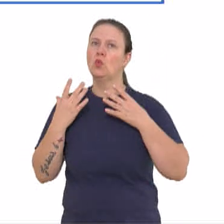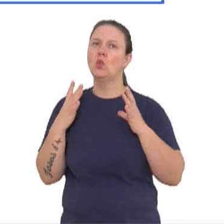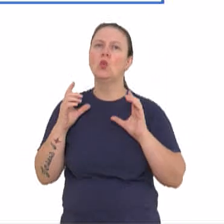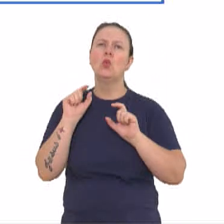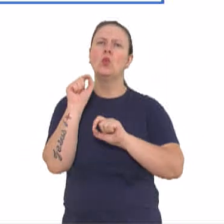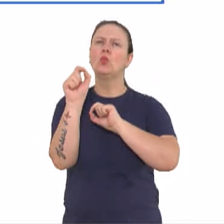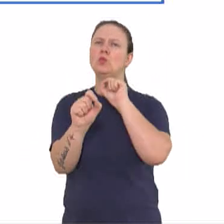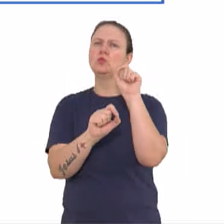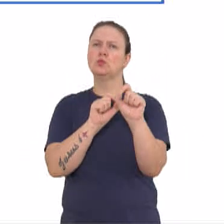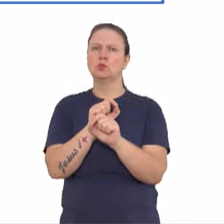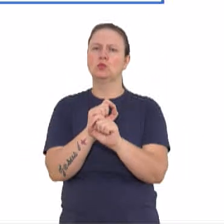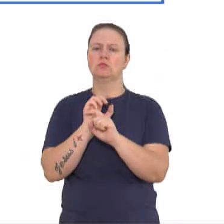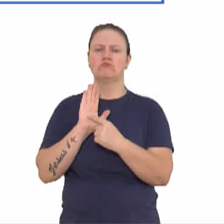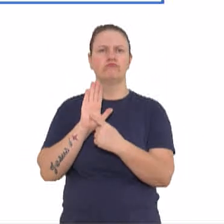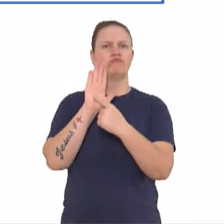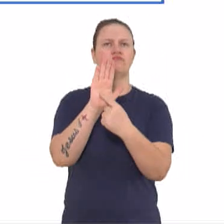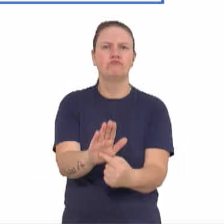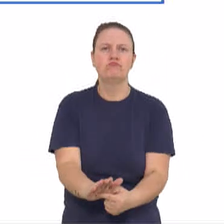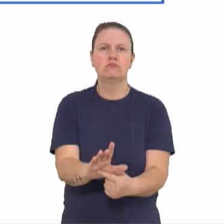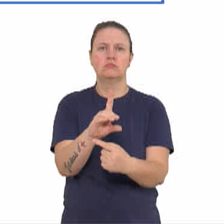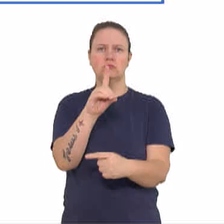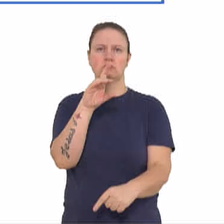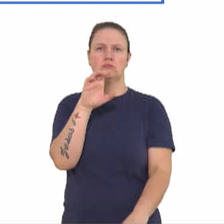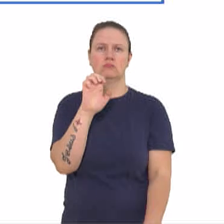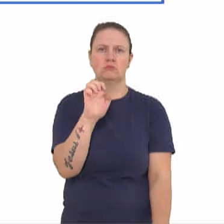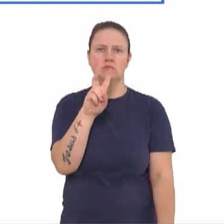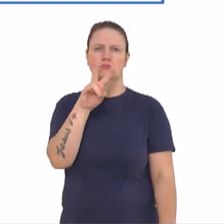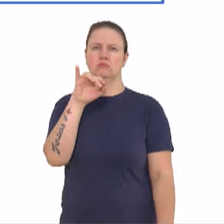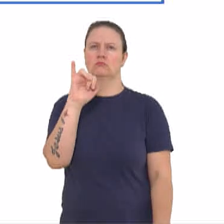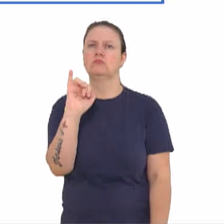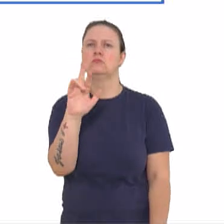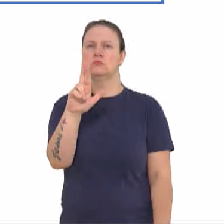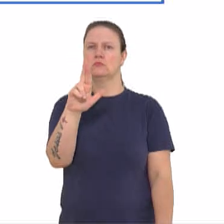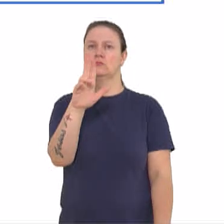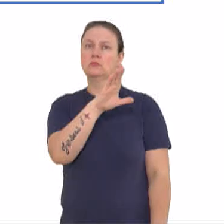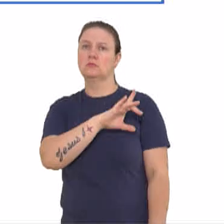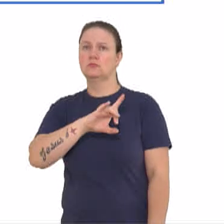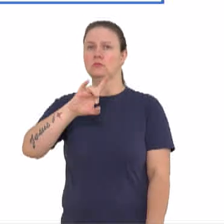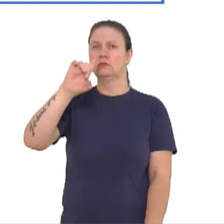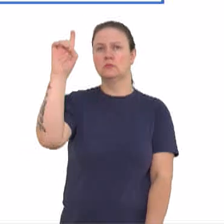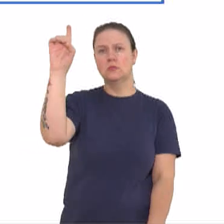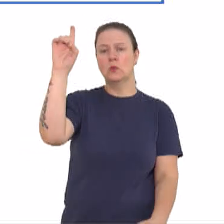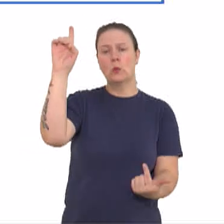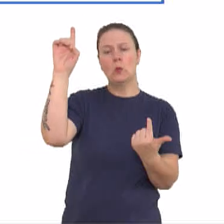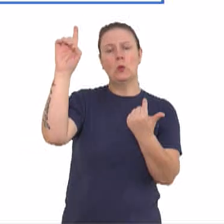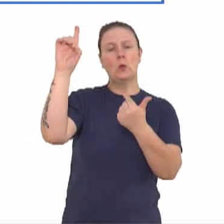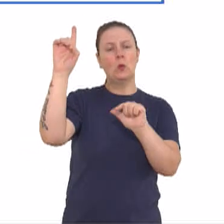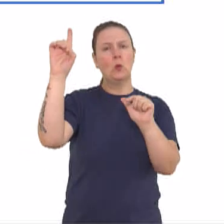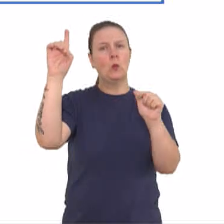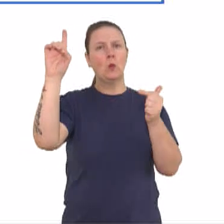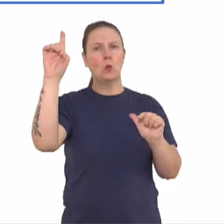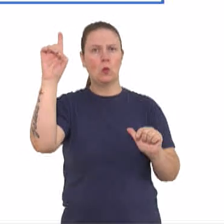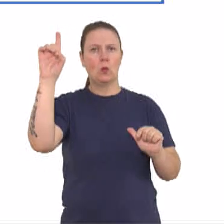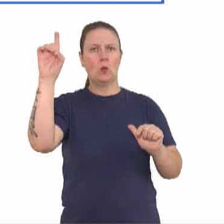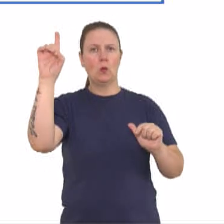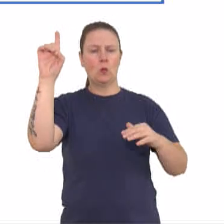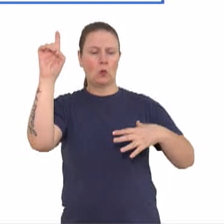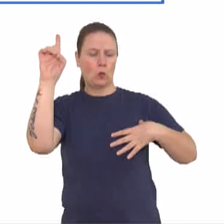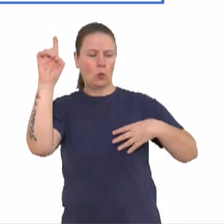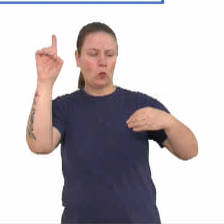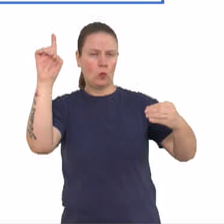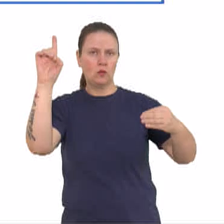se expressa no devir. Deus torna-se outro de si, no Filho